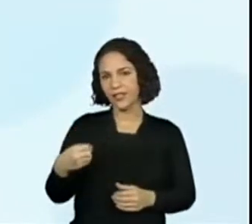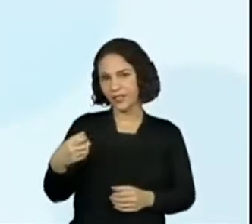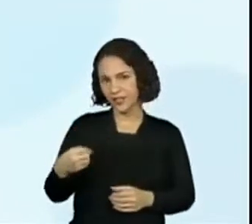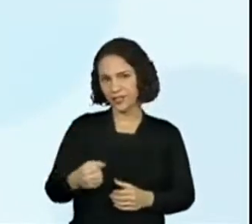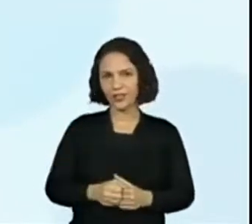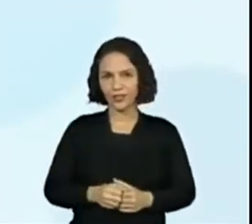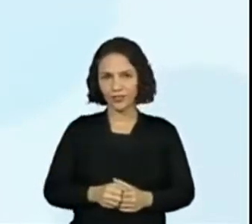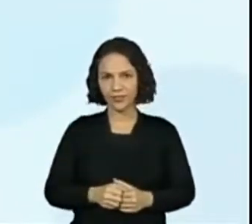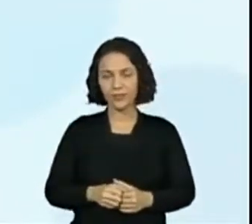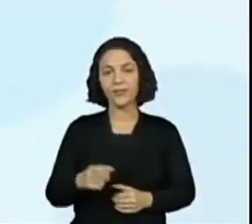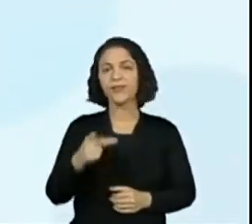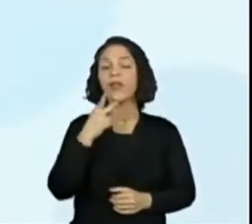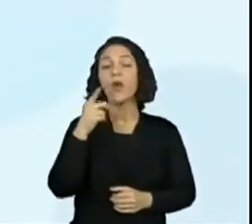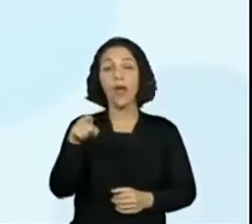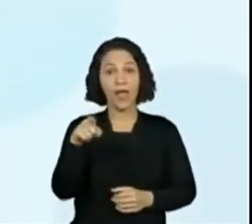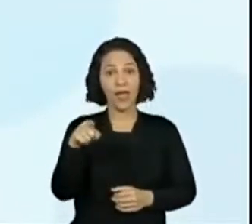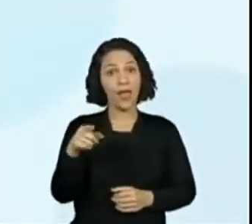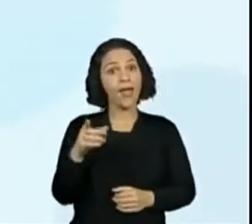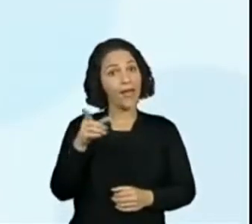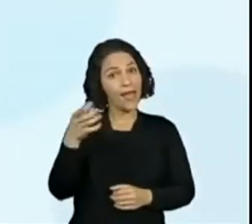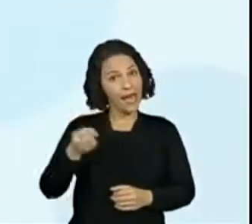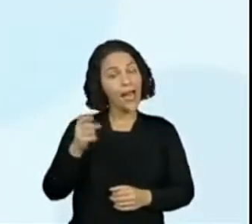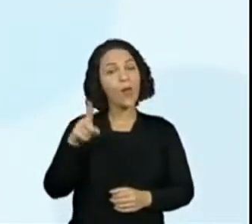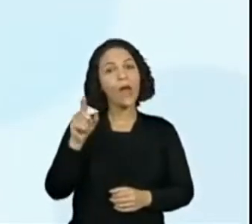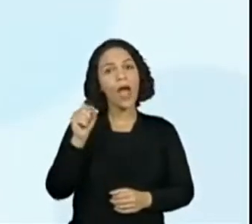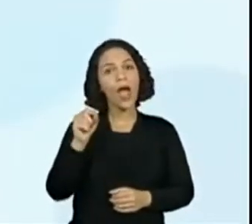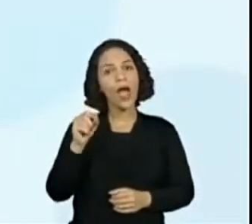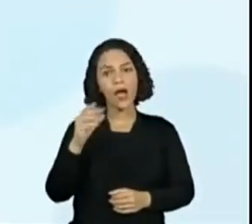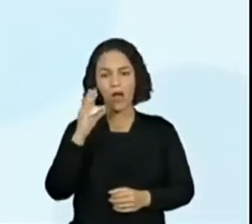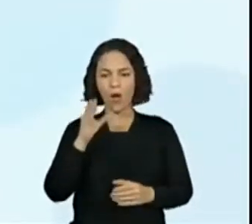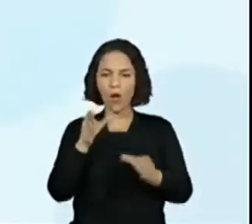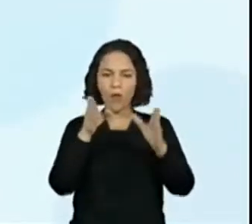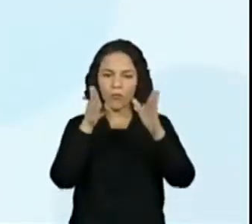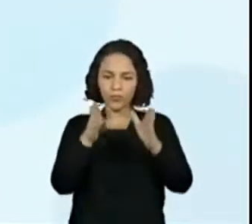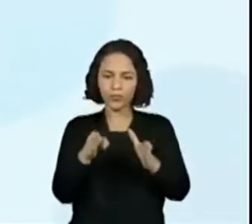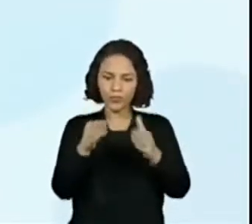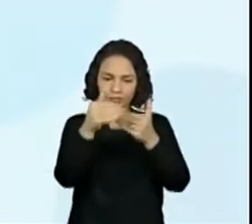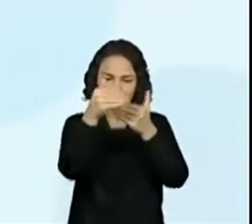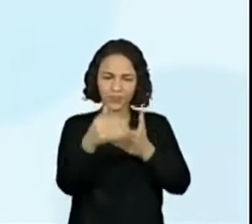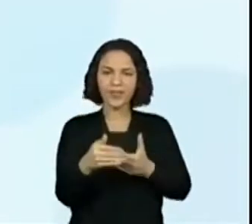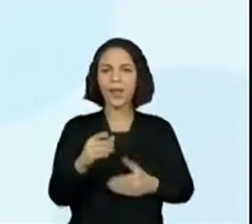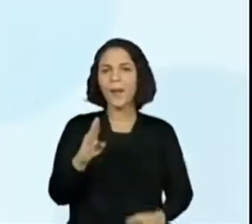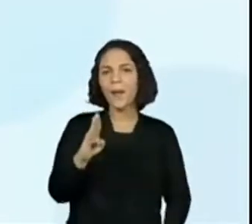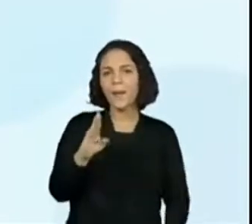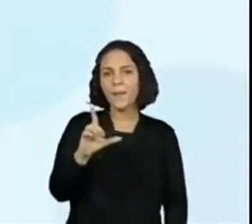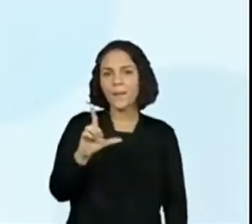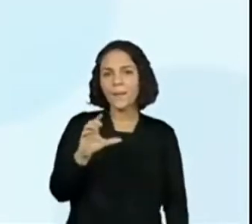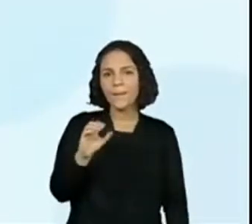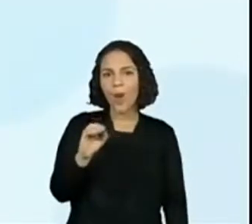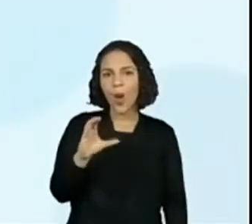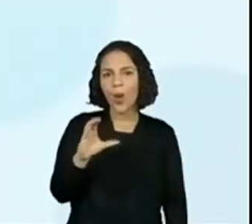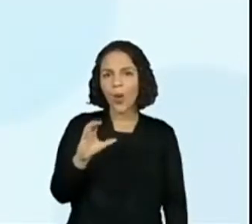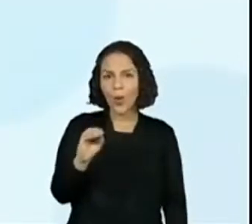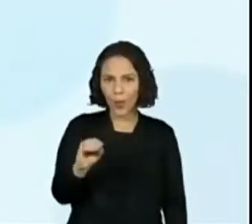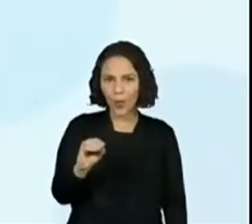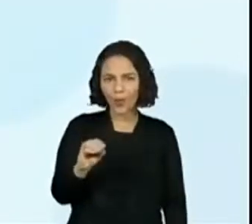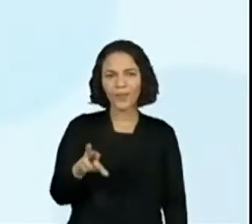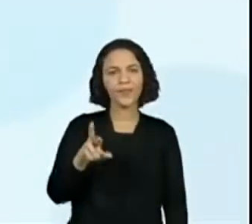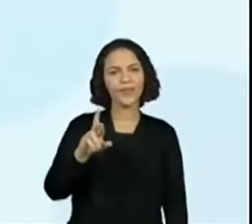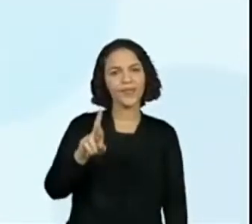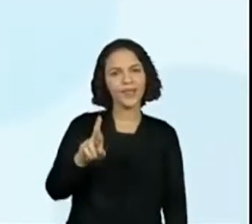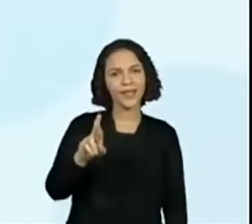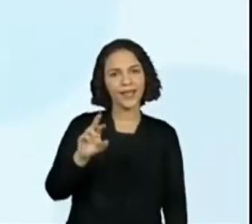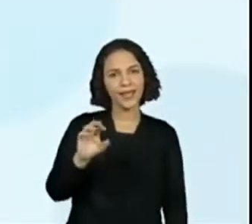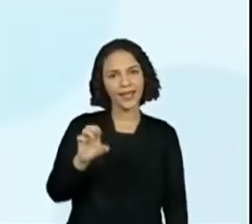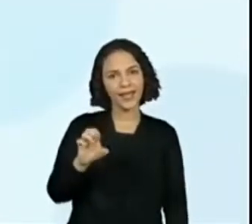Eles falam que o leite é um bloco retangular. Ó, de leite. Então, a gente sabe que não